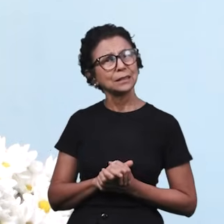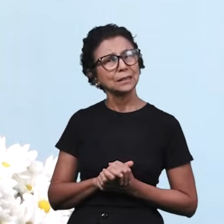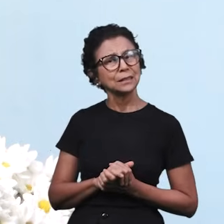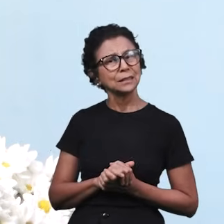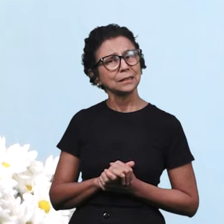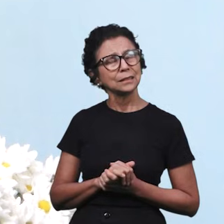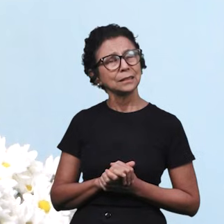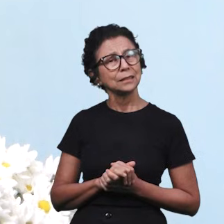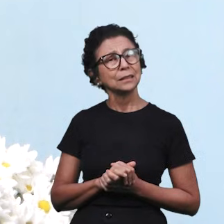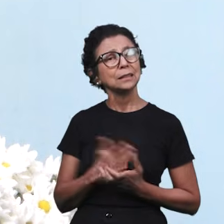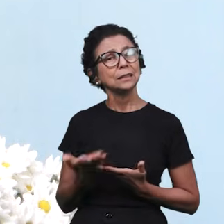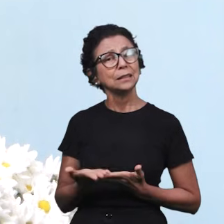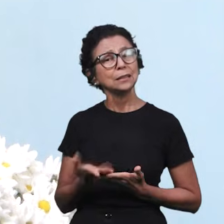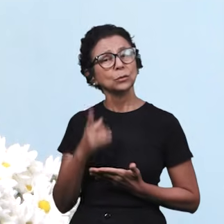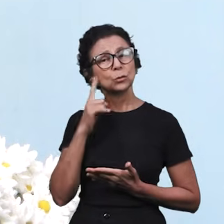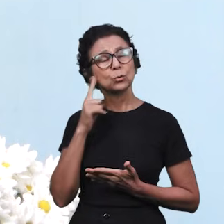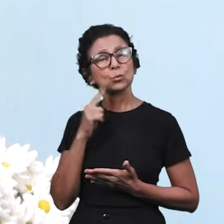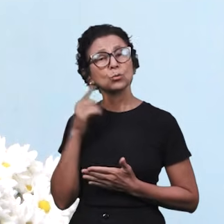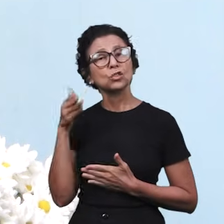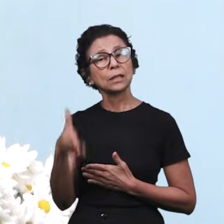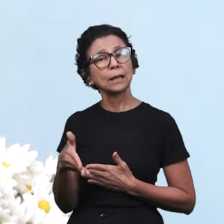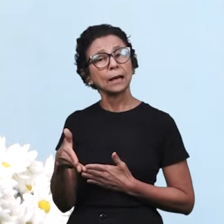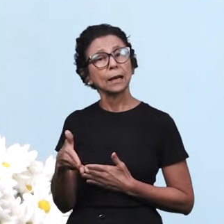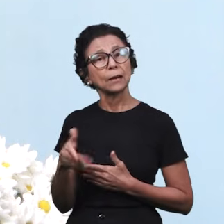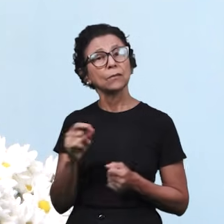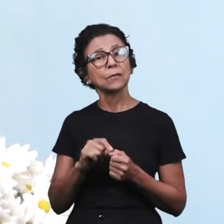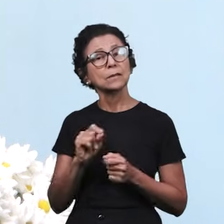fazer? Irmãos, nós